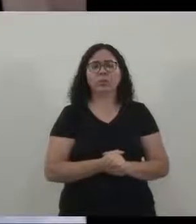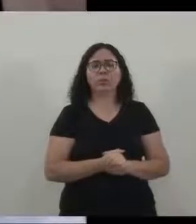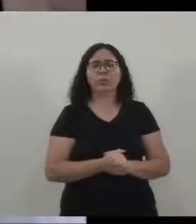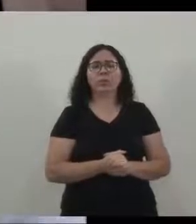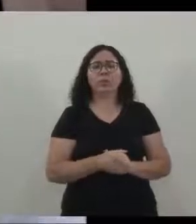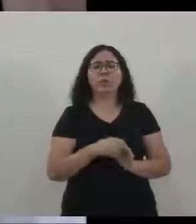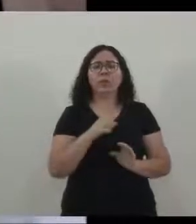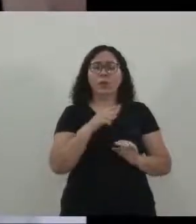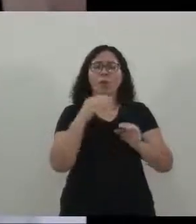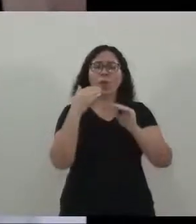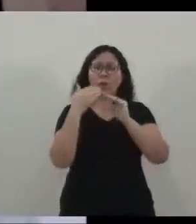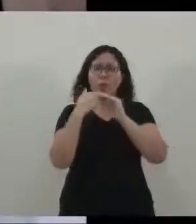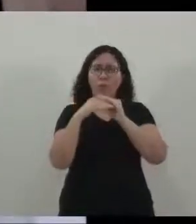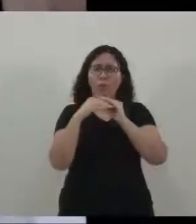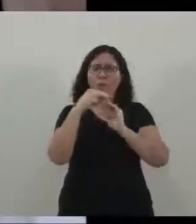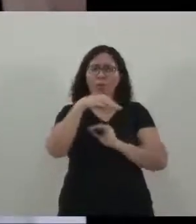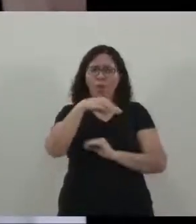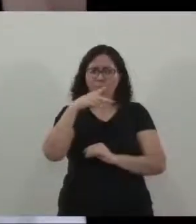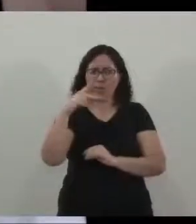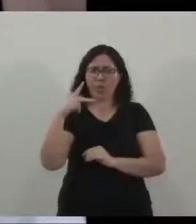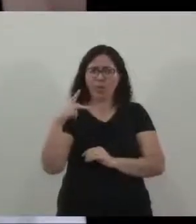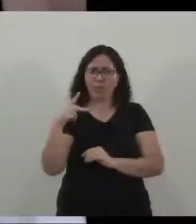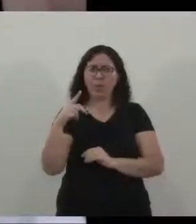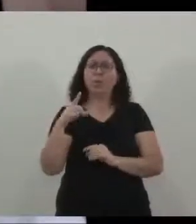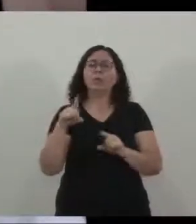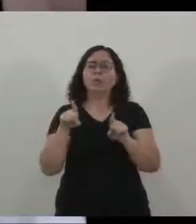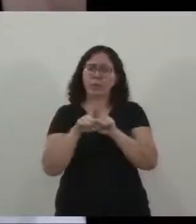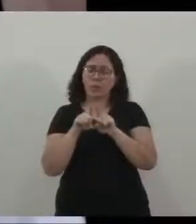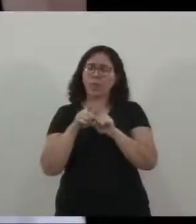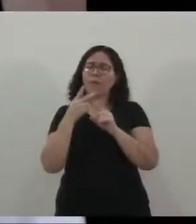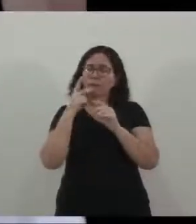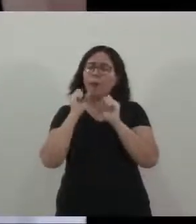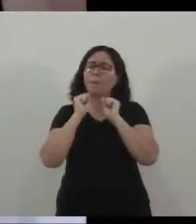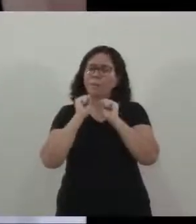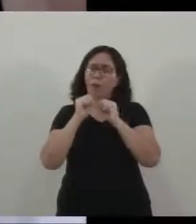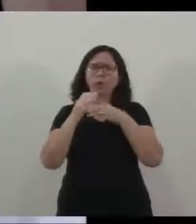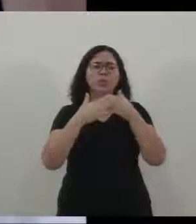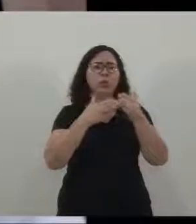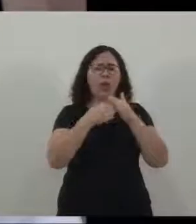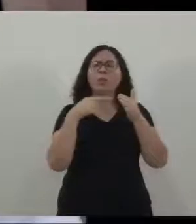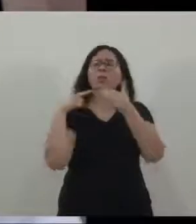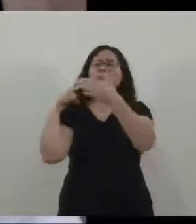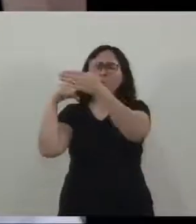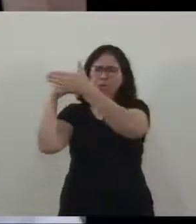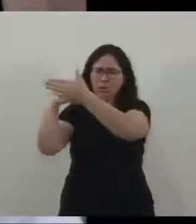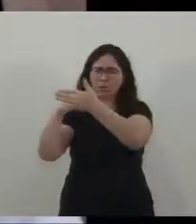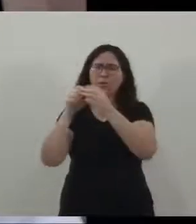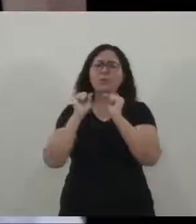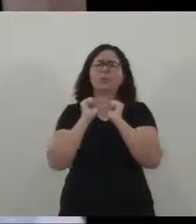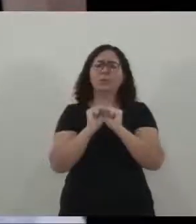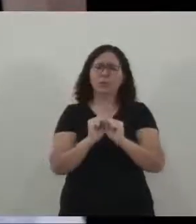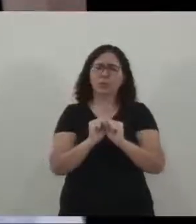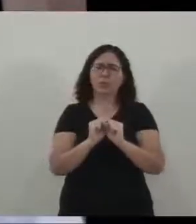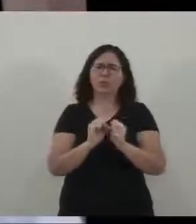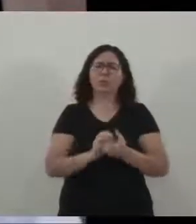o e-mail do Ministério Público Eleitoral também coloca essa possibilidade, né? Então, eu fiz até uma publicação hoje nesse